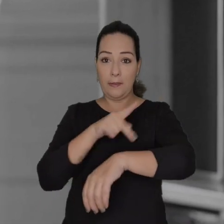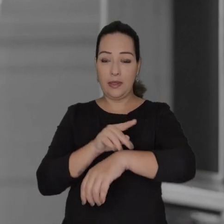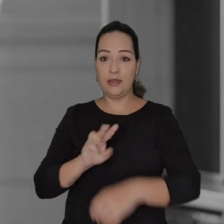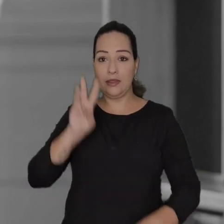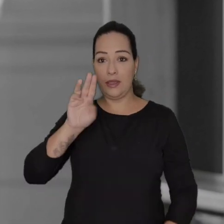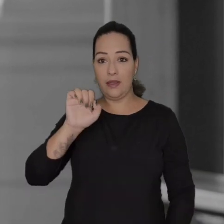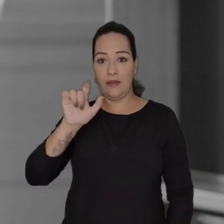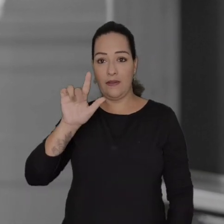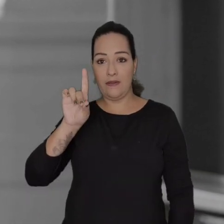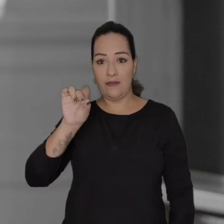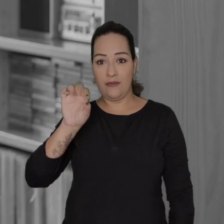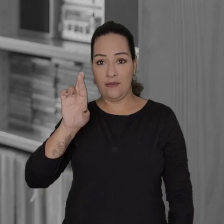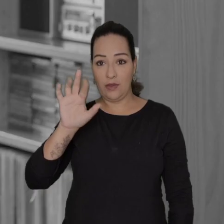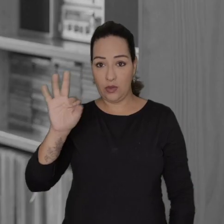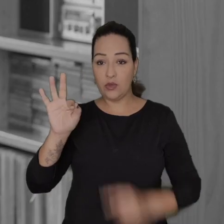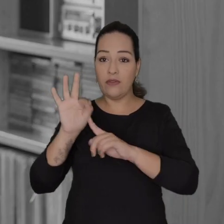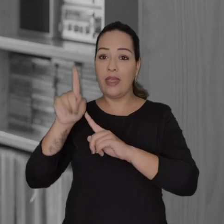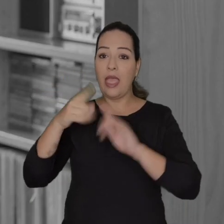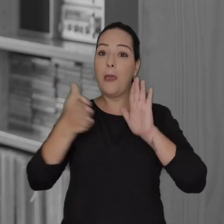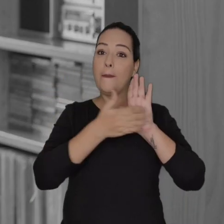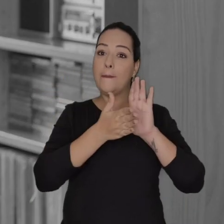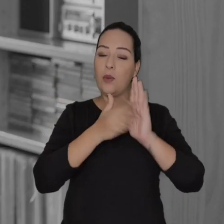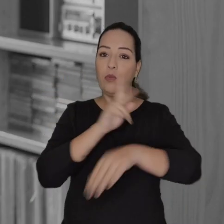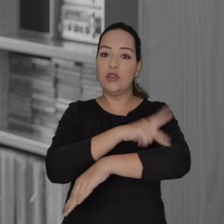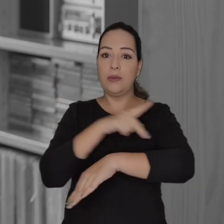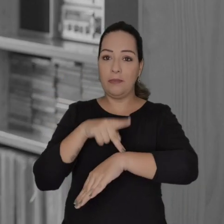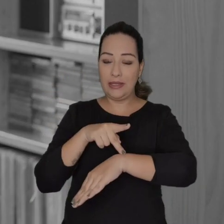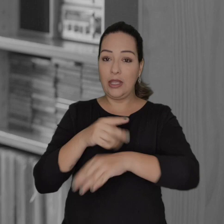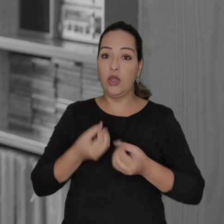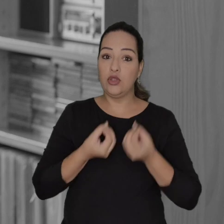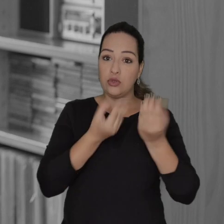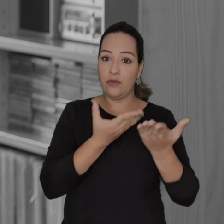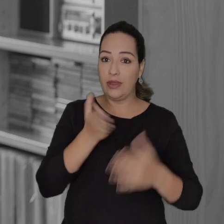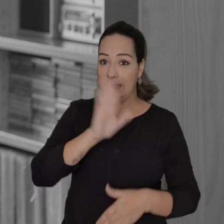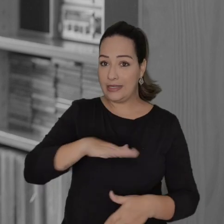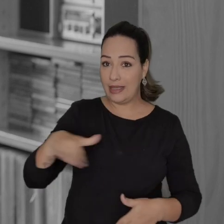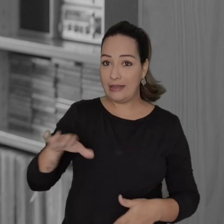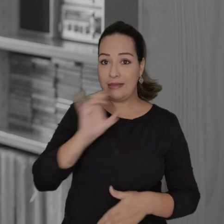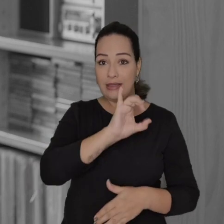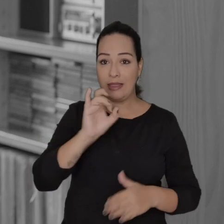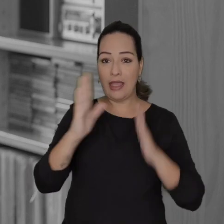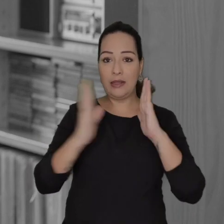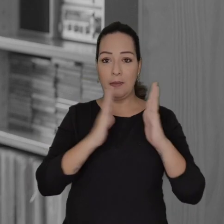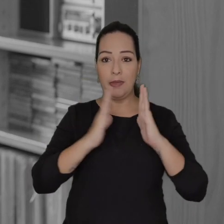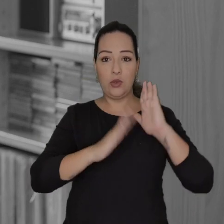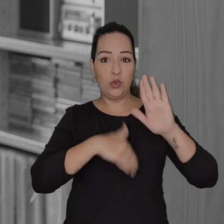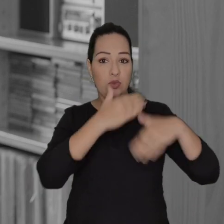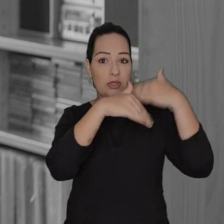Pedagogia Waldorf, ela é uma proposta pedagógica que se propõe a oferecer às crianças, em cada